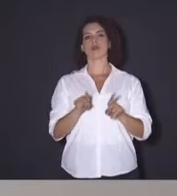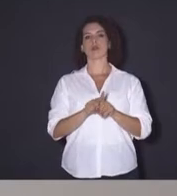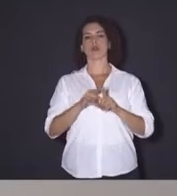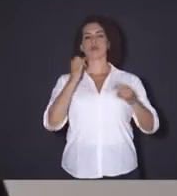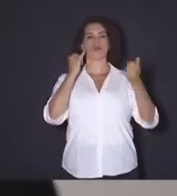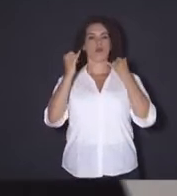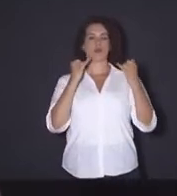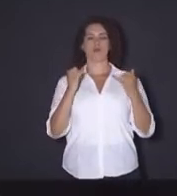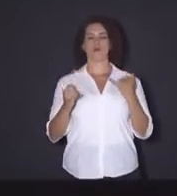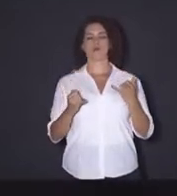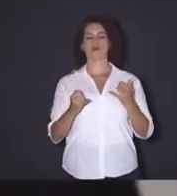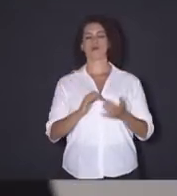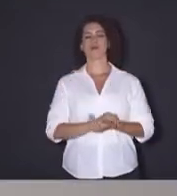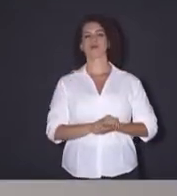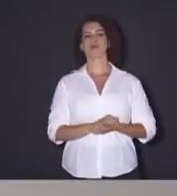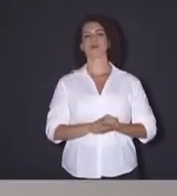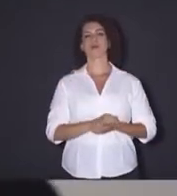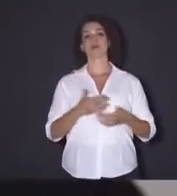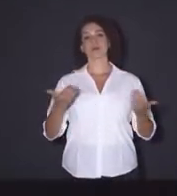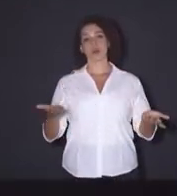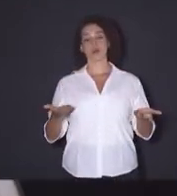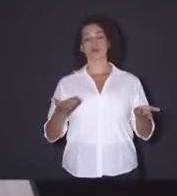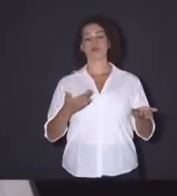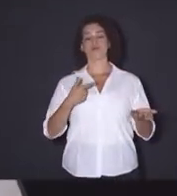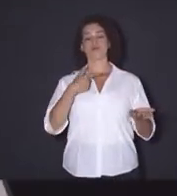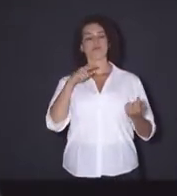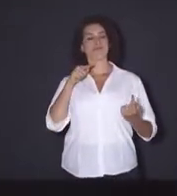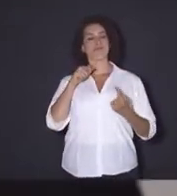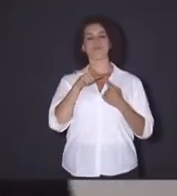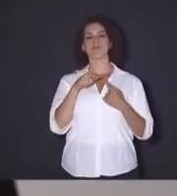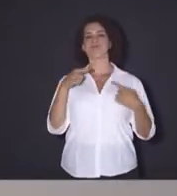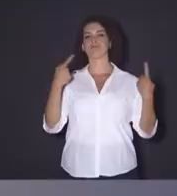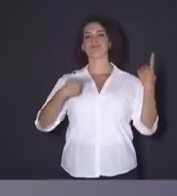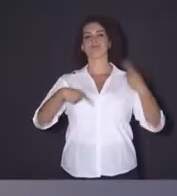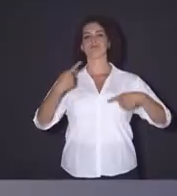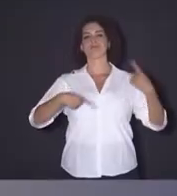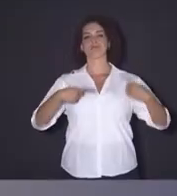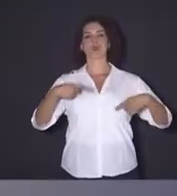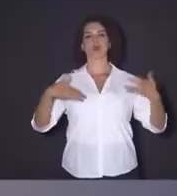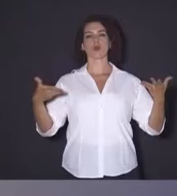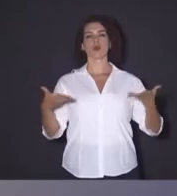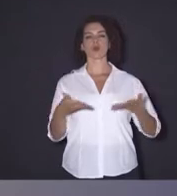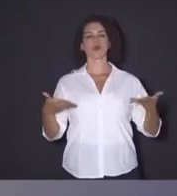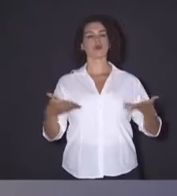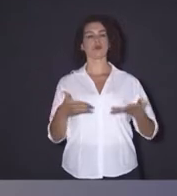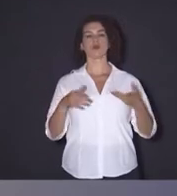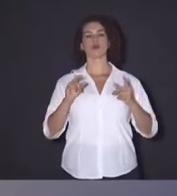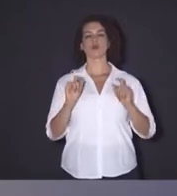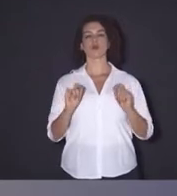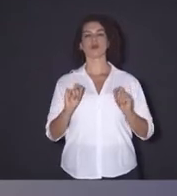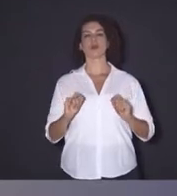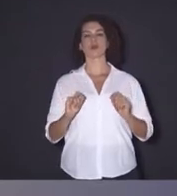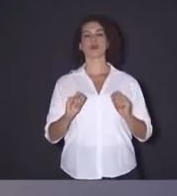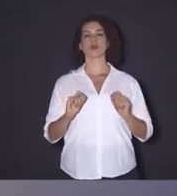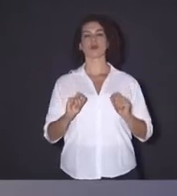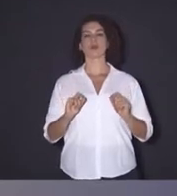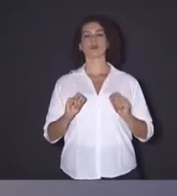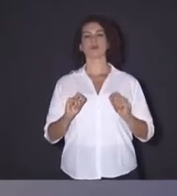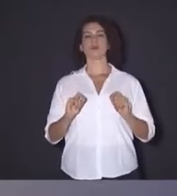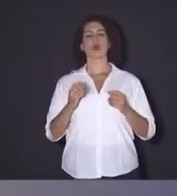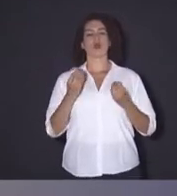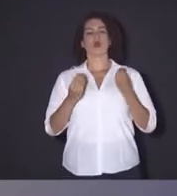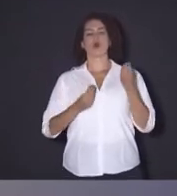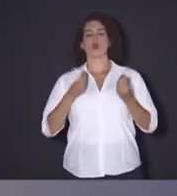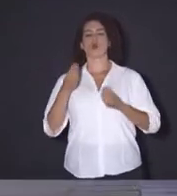informações. O que eu queria discutir um pouco hoje também era exatamente sobre essa condição da